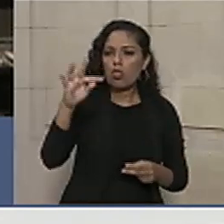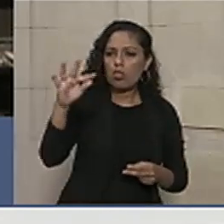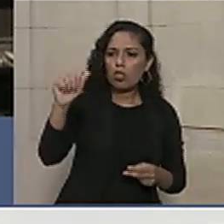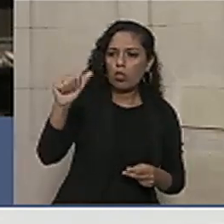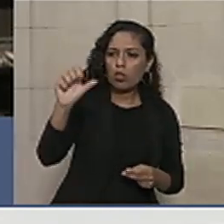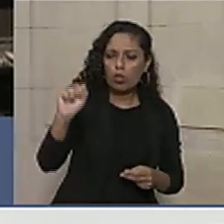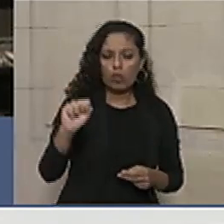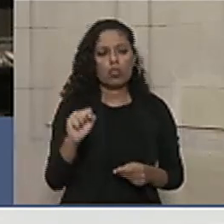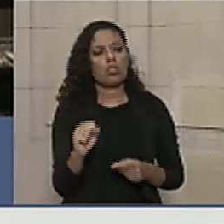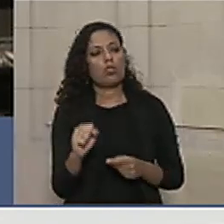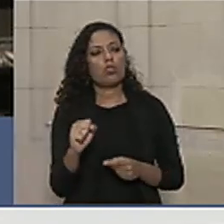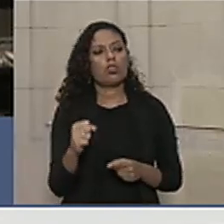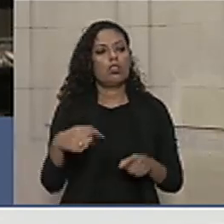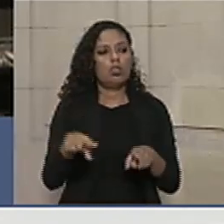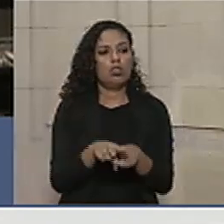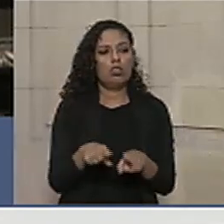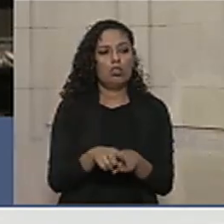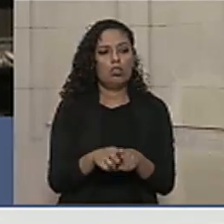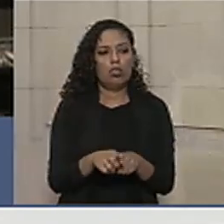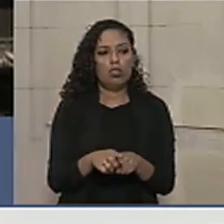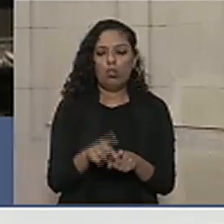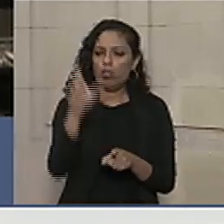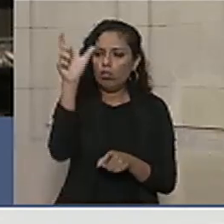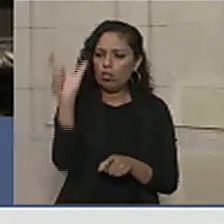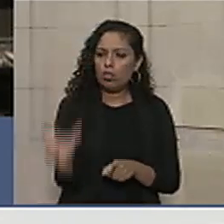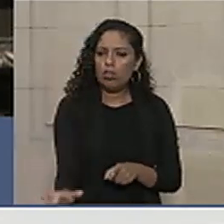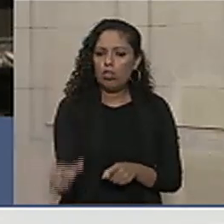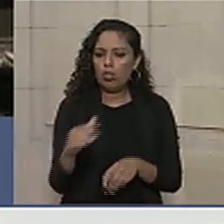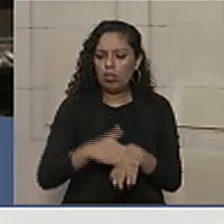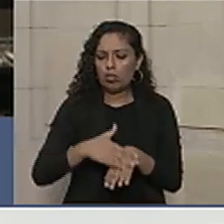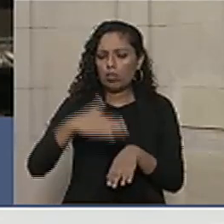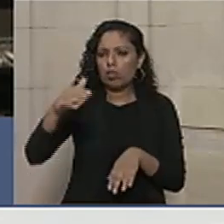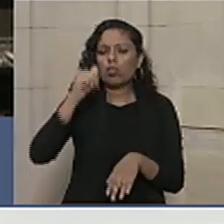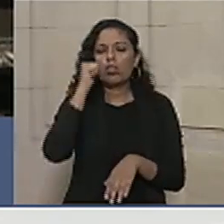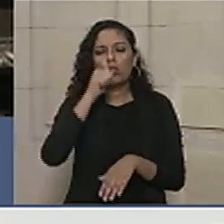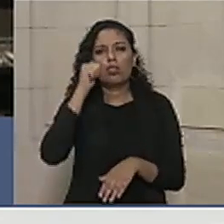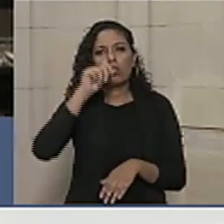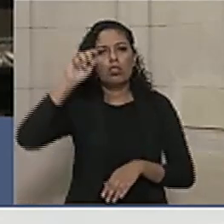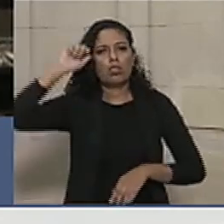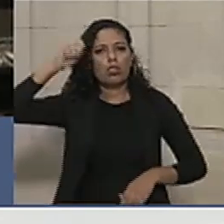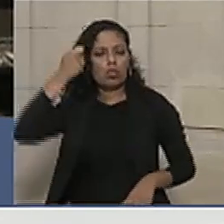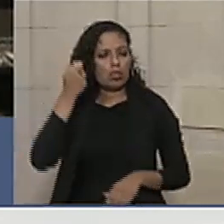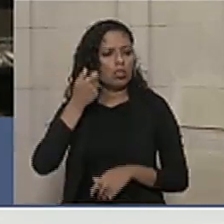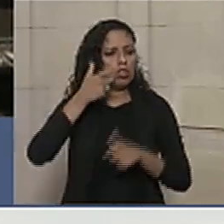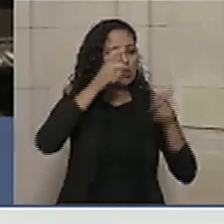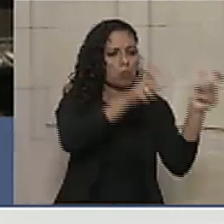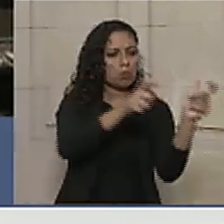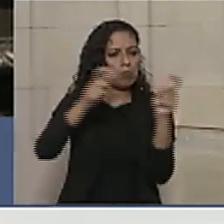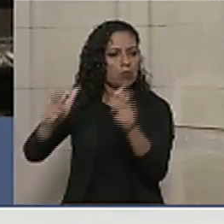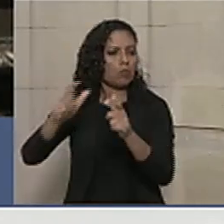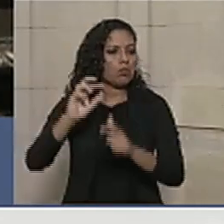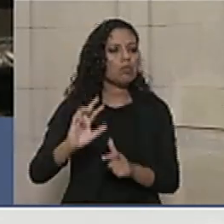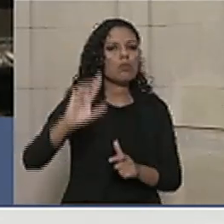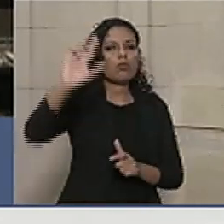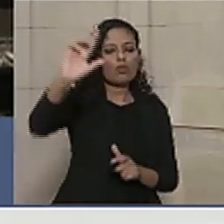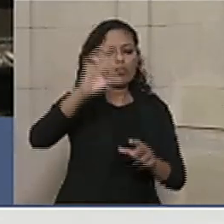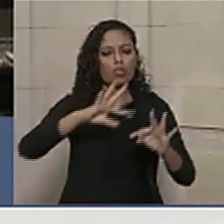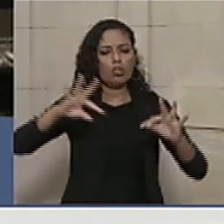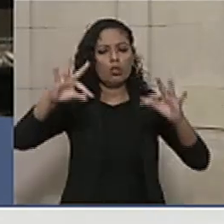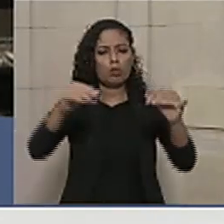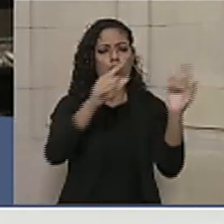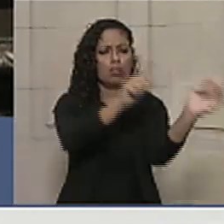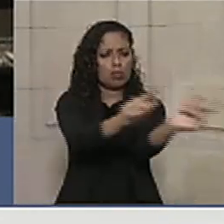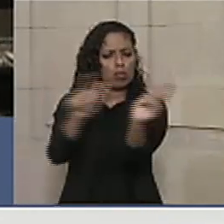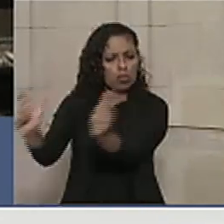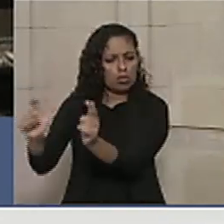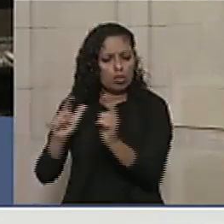raciais, como a presença cada vez maior das mulheres negras nos lugares decisórios, em todos os lugares, em todos